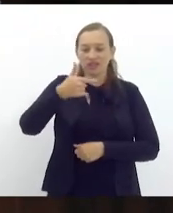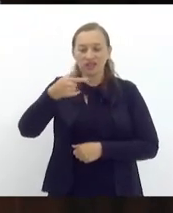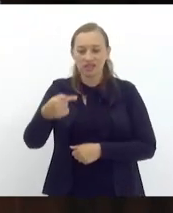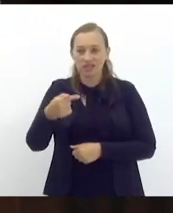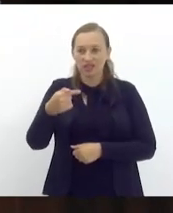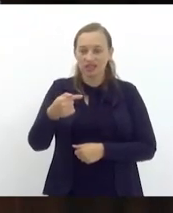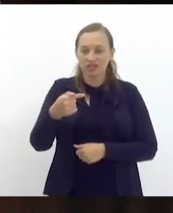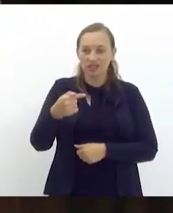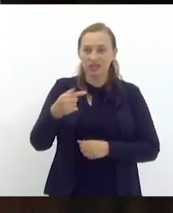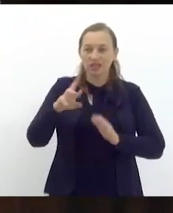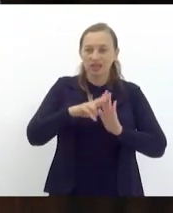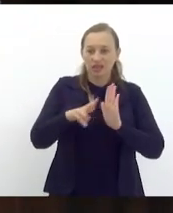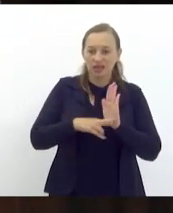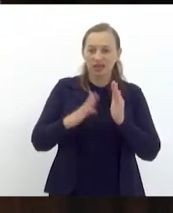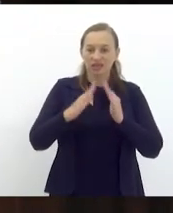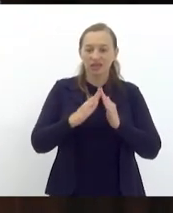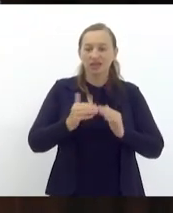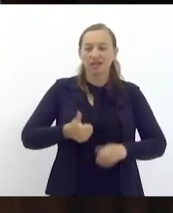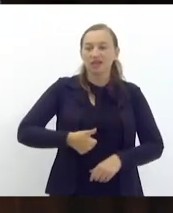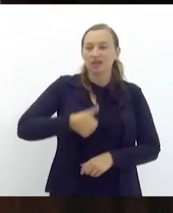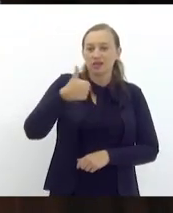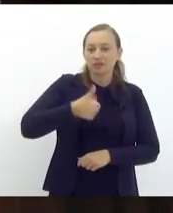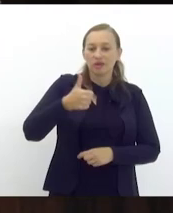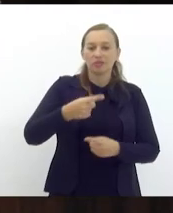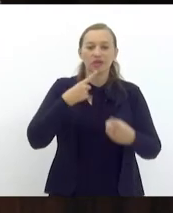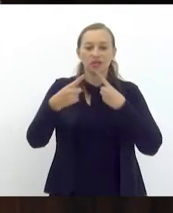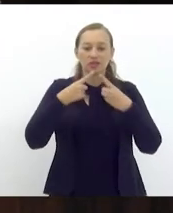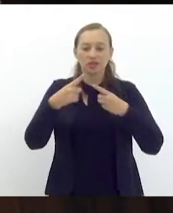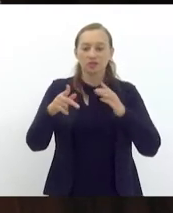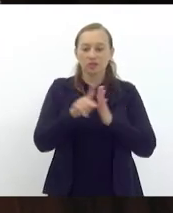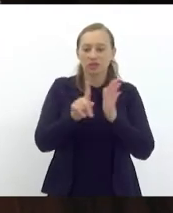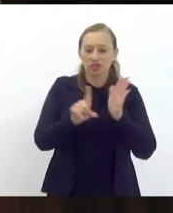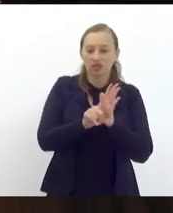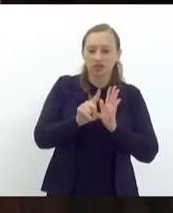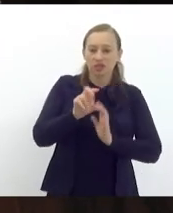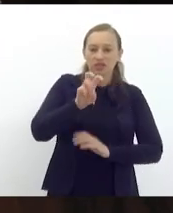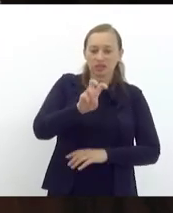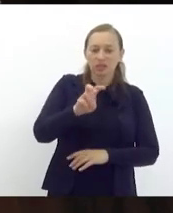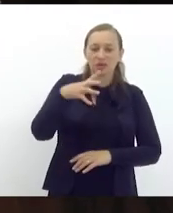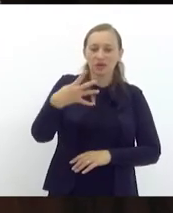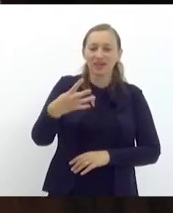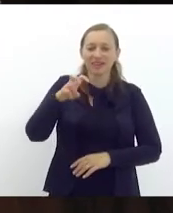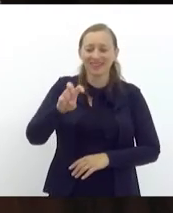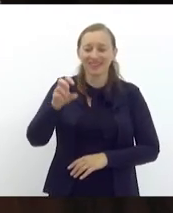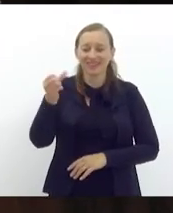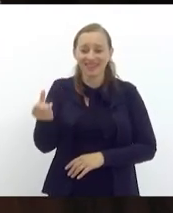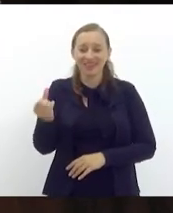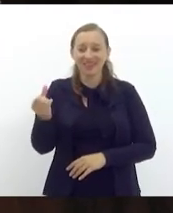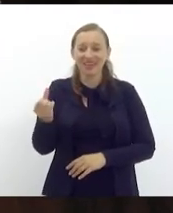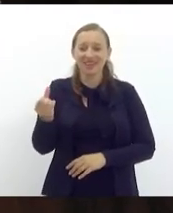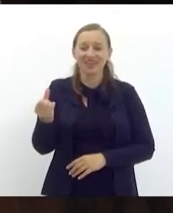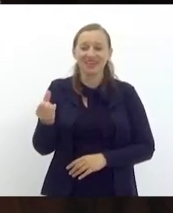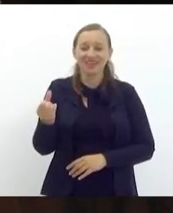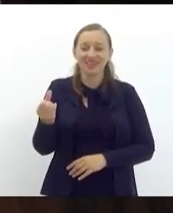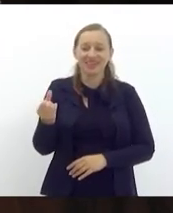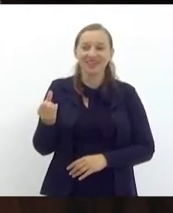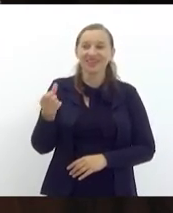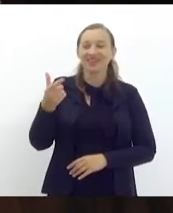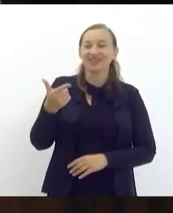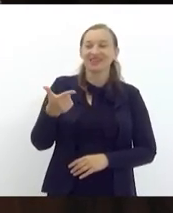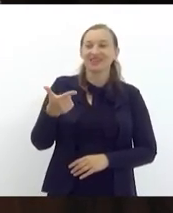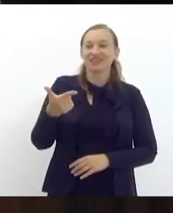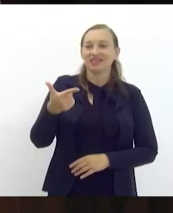interno em tramitação ordinária primeira discussão projeto de lei número 5.456 de 22 de